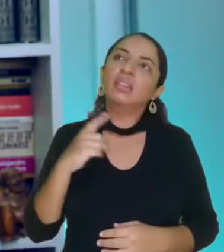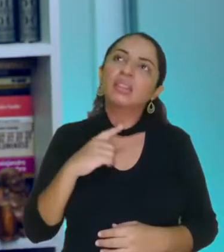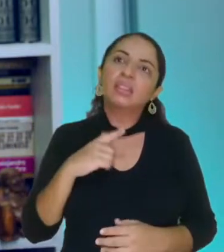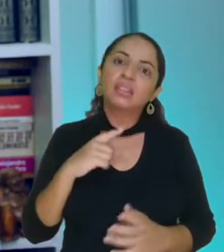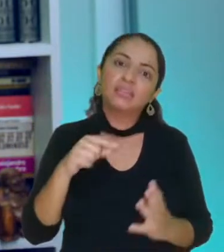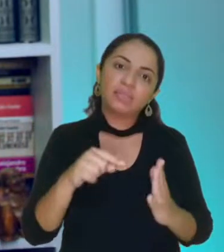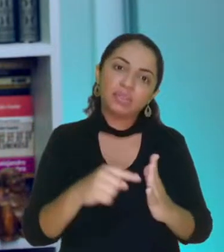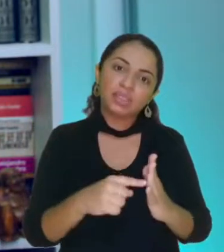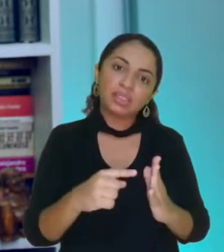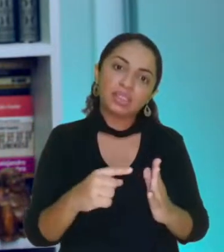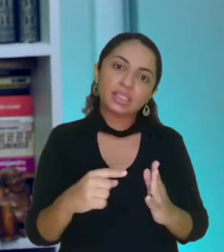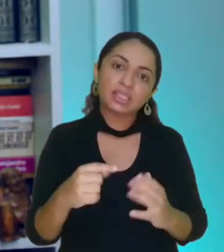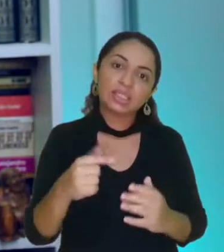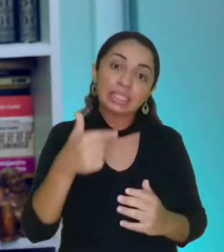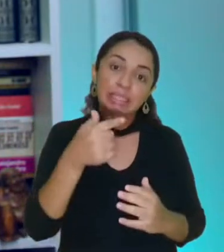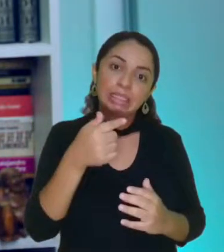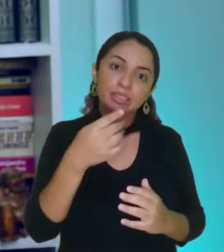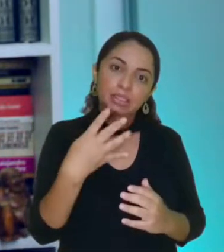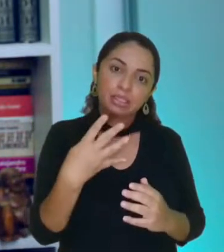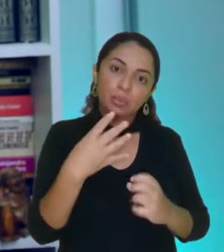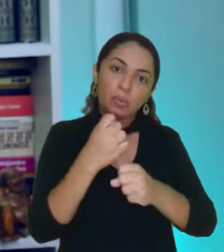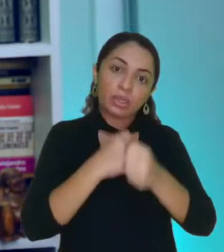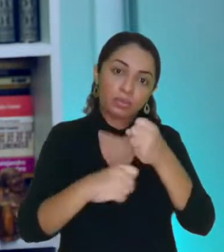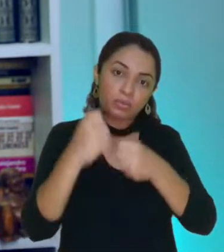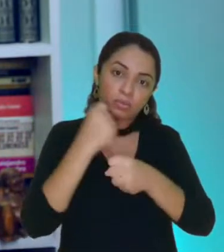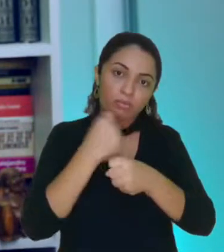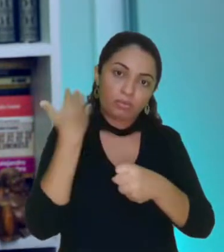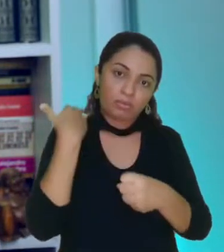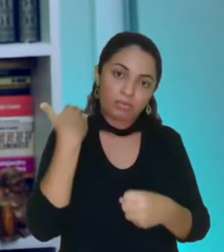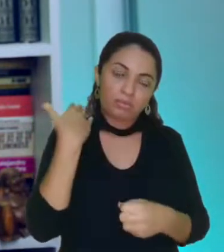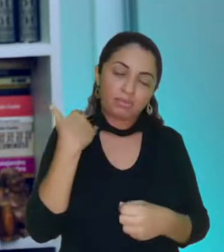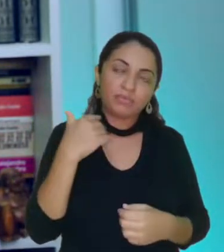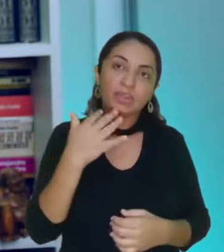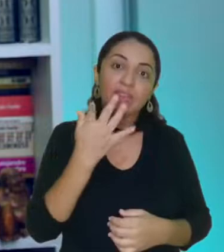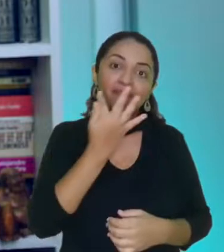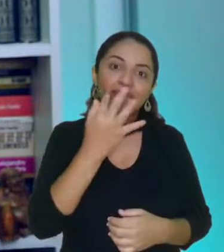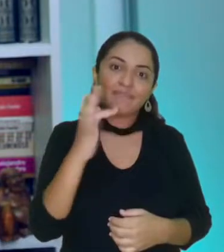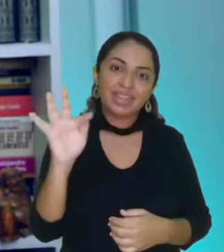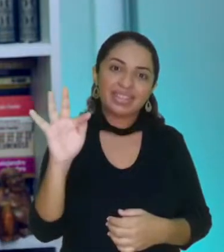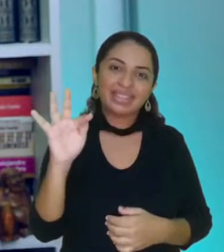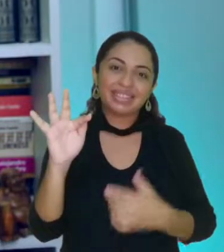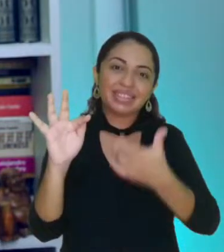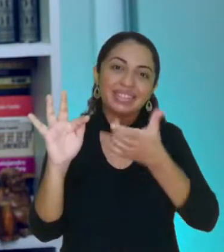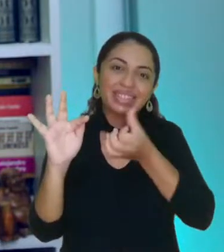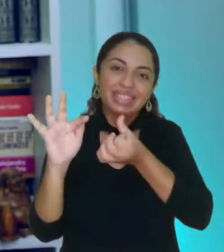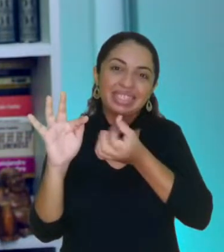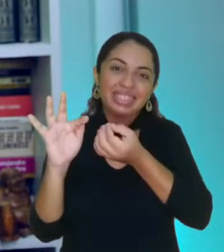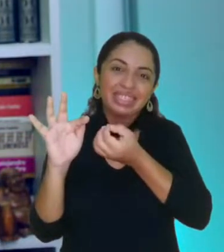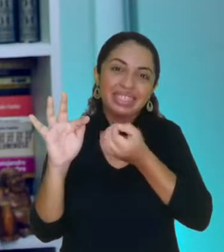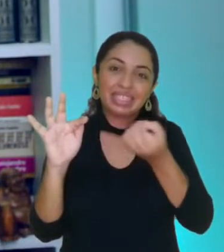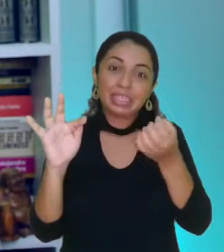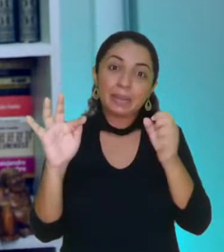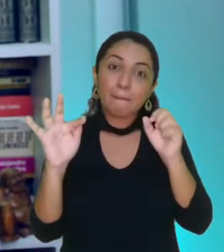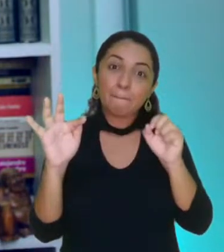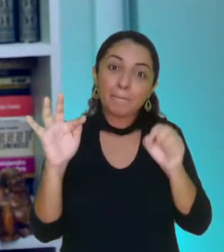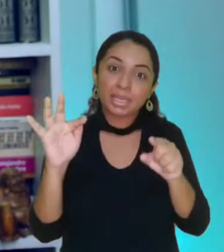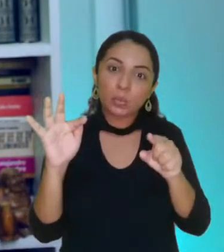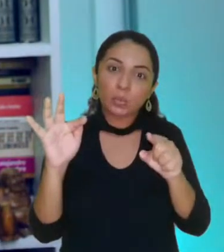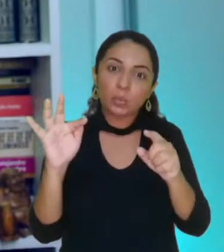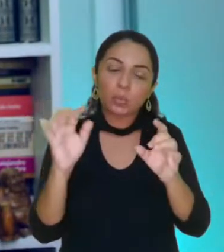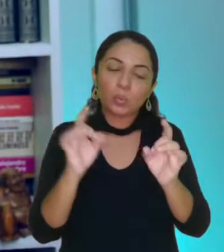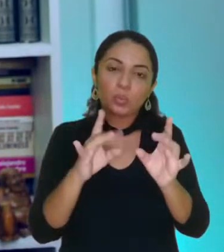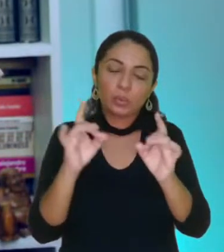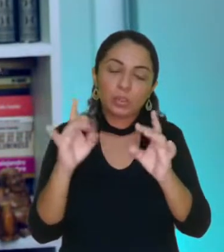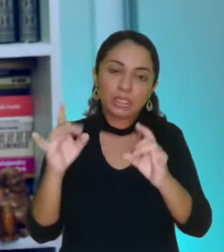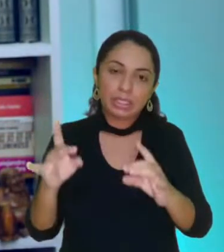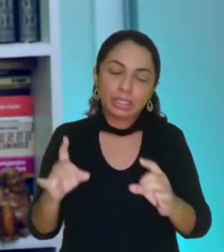Imprecador, de 74, só na França vendeu 600 mil exemplares.